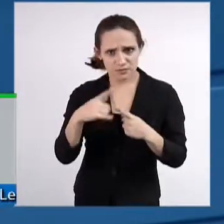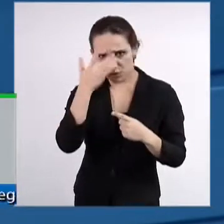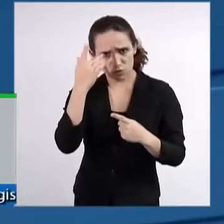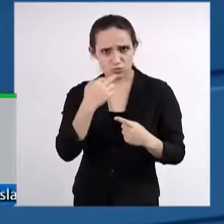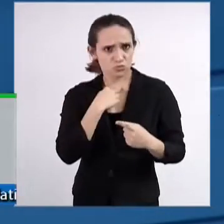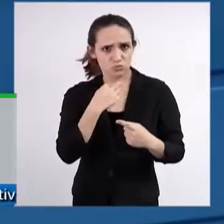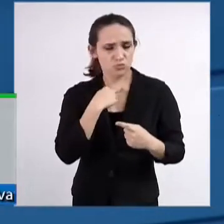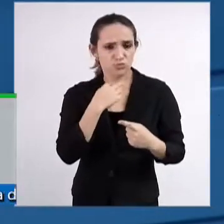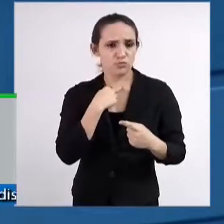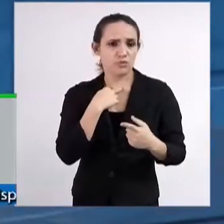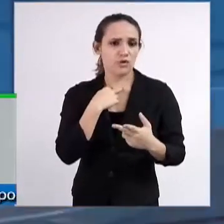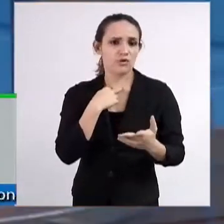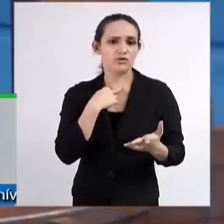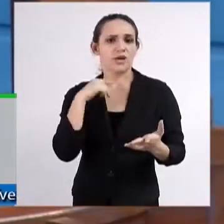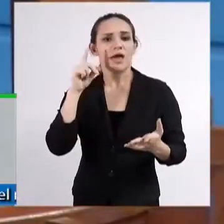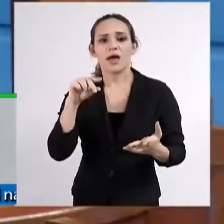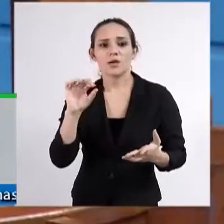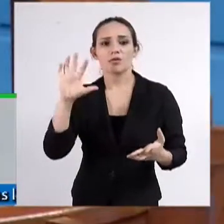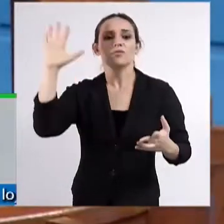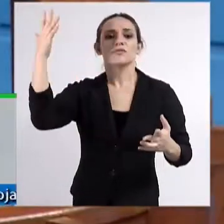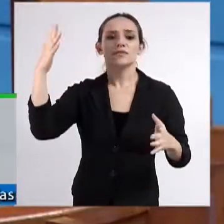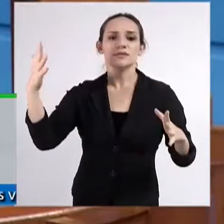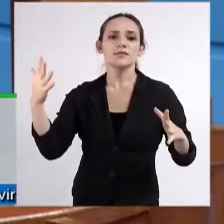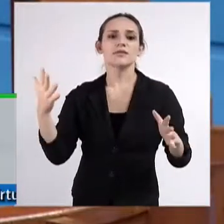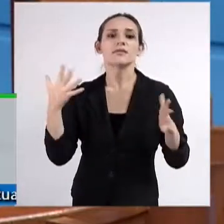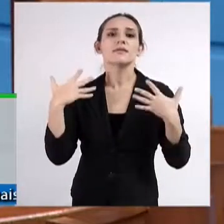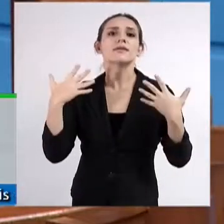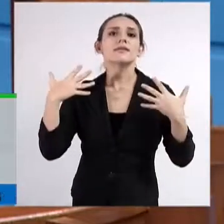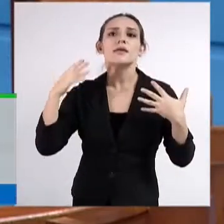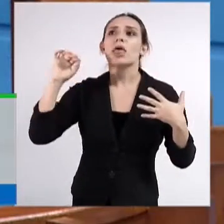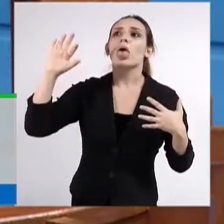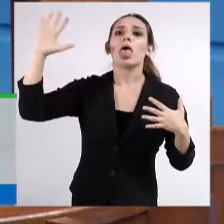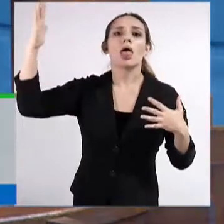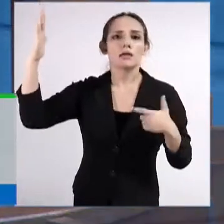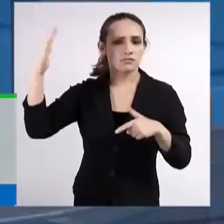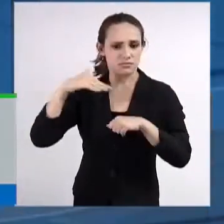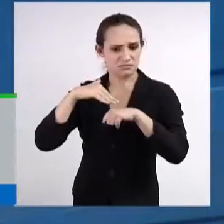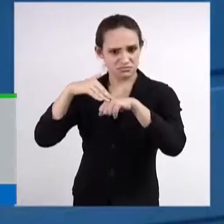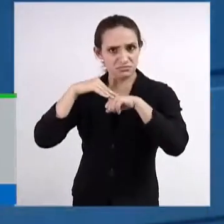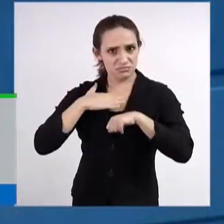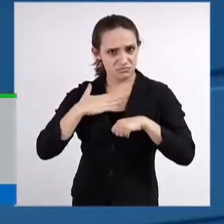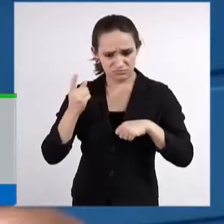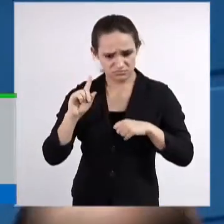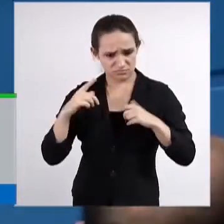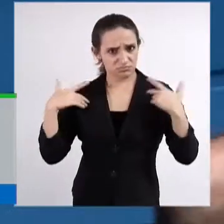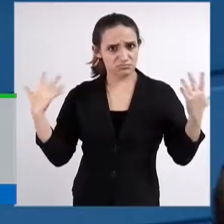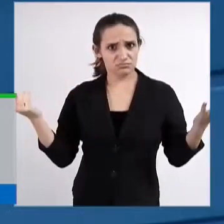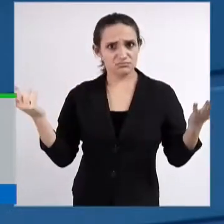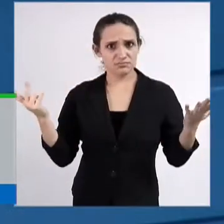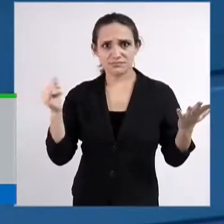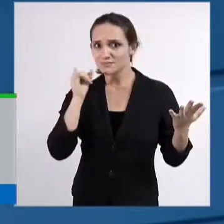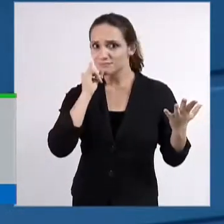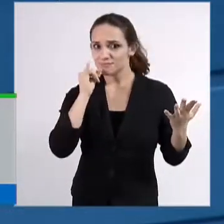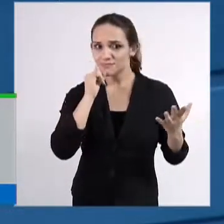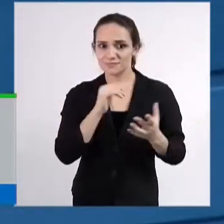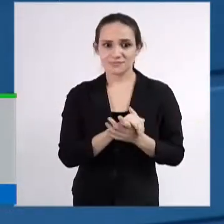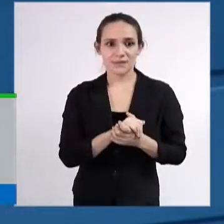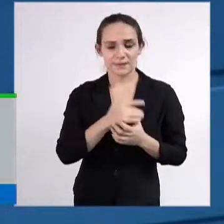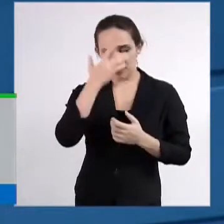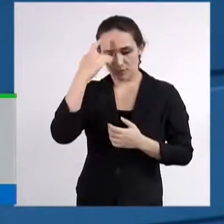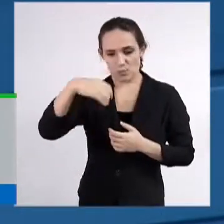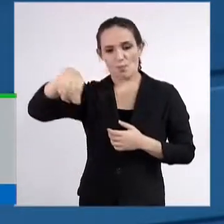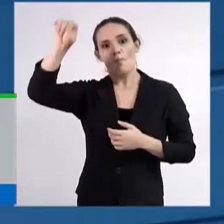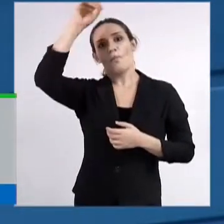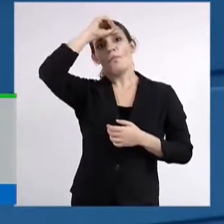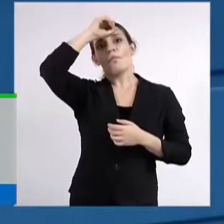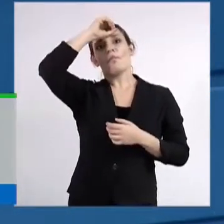por um caso fortuito de força maior, que é a força natural. A maior surpresa ocorre porque ele não tem o